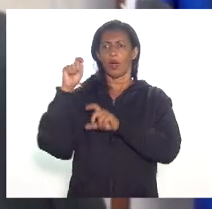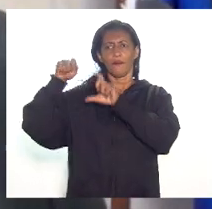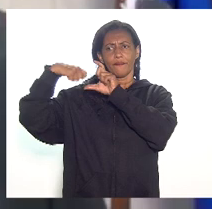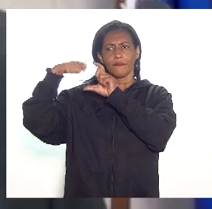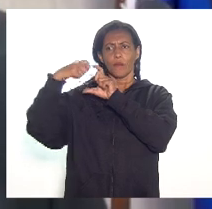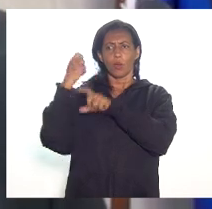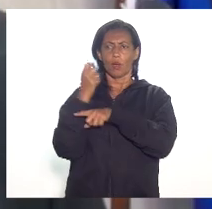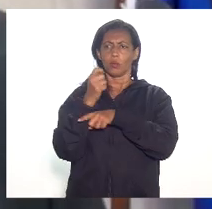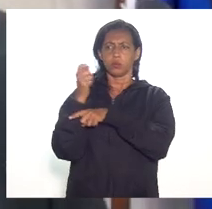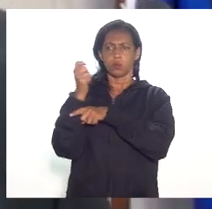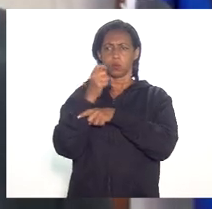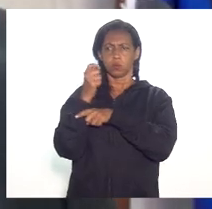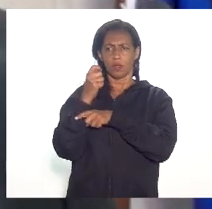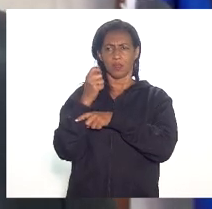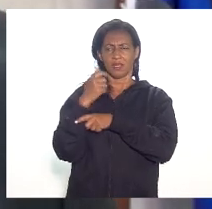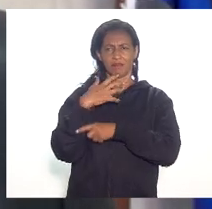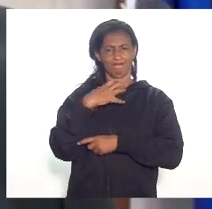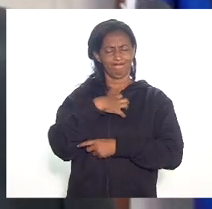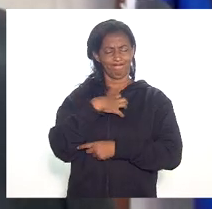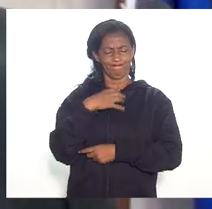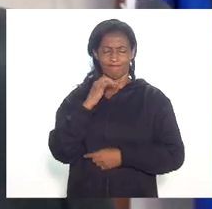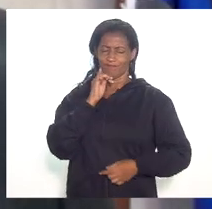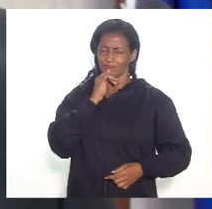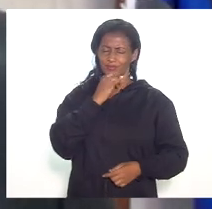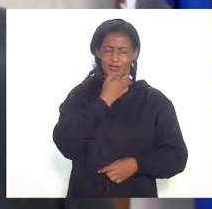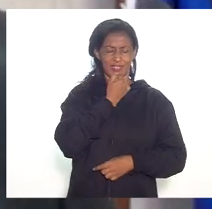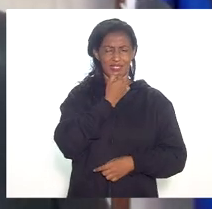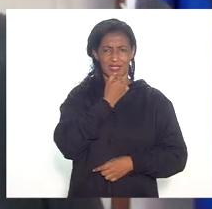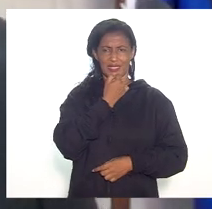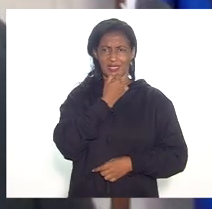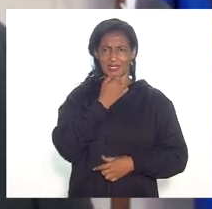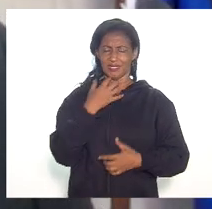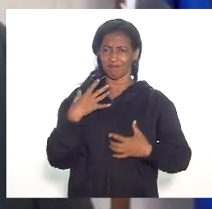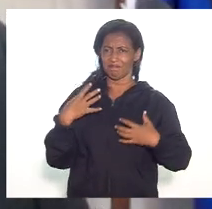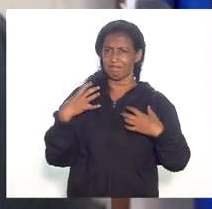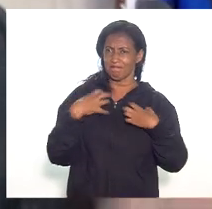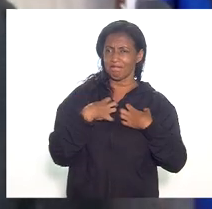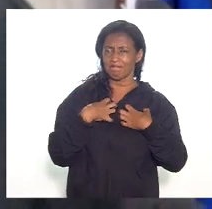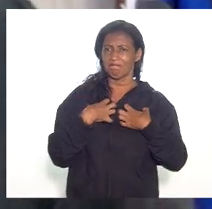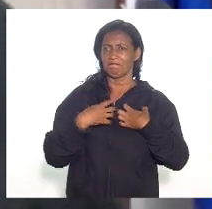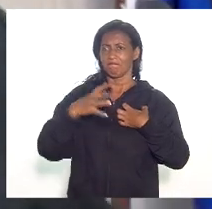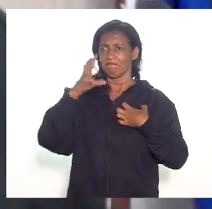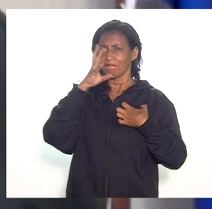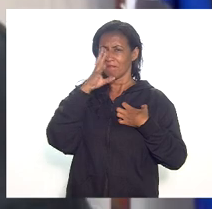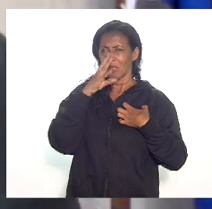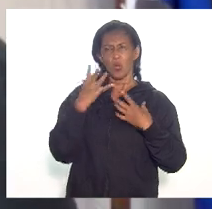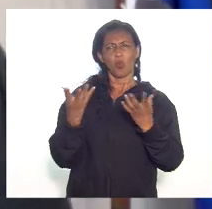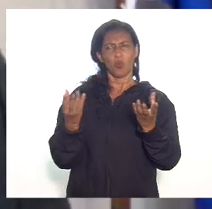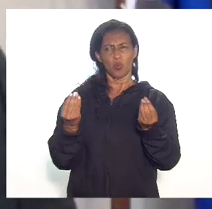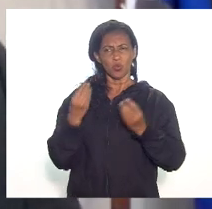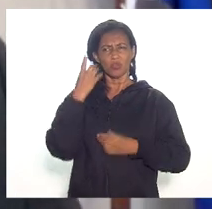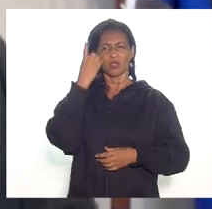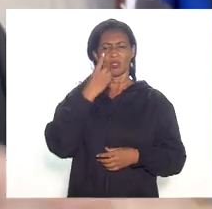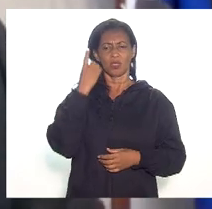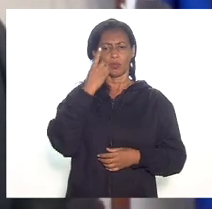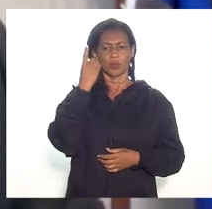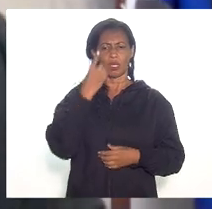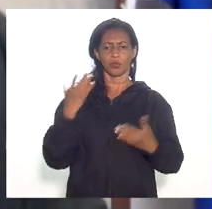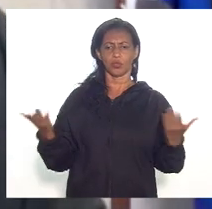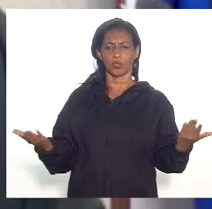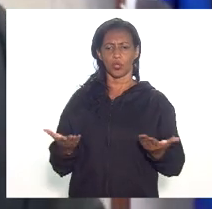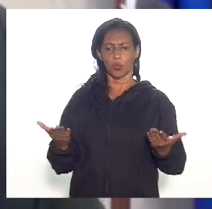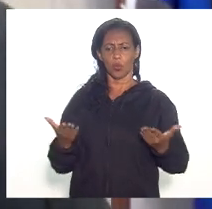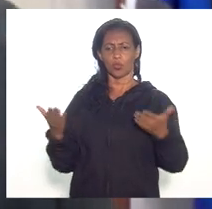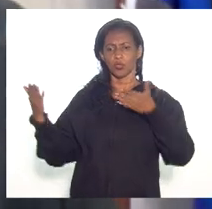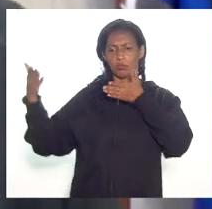além de muita tristeza espanto e perplexidade que muitos deputados que hoje estão aqui